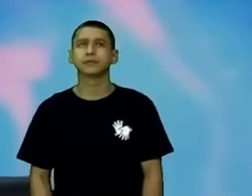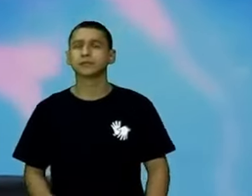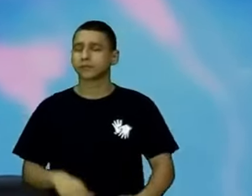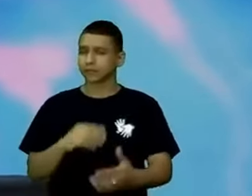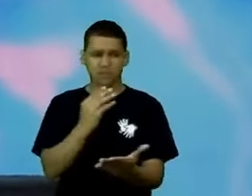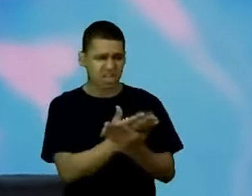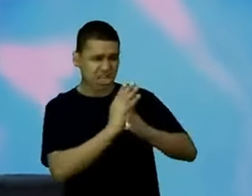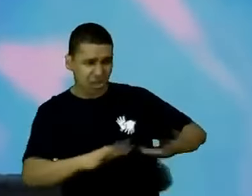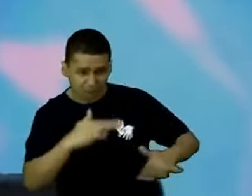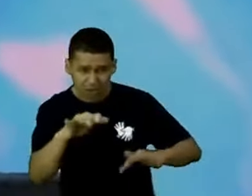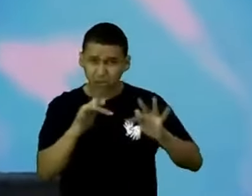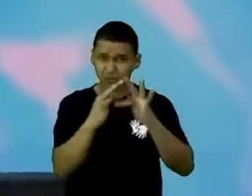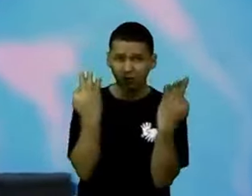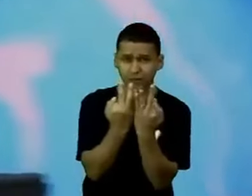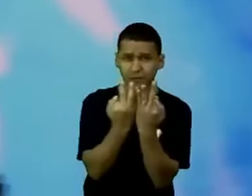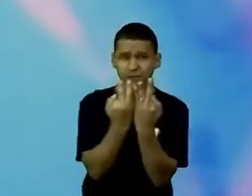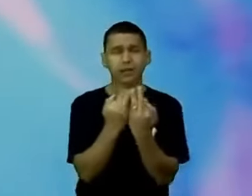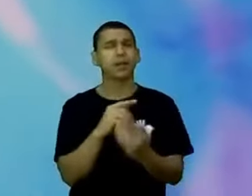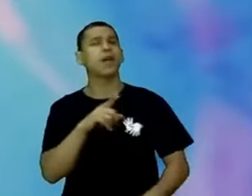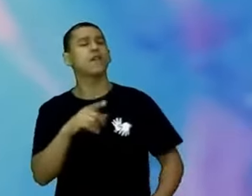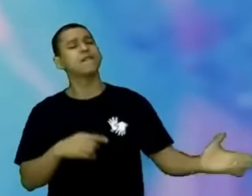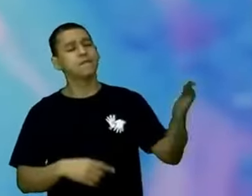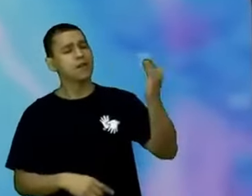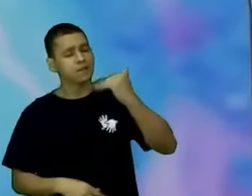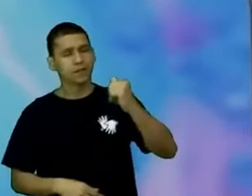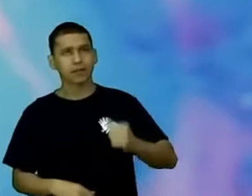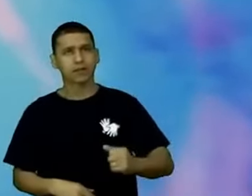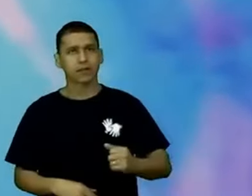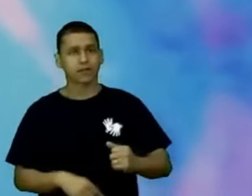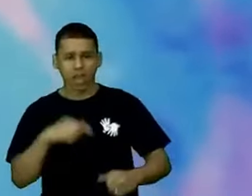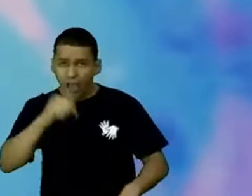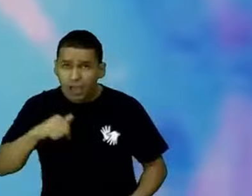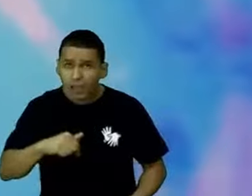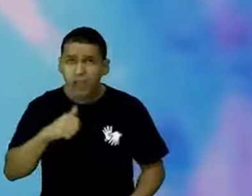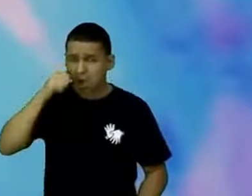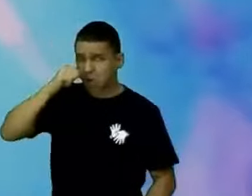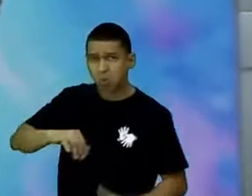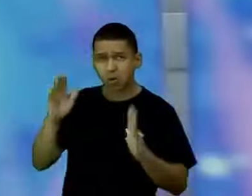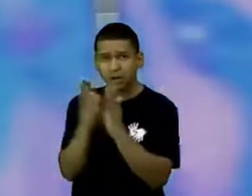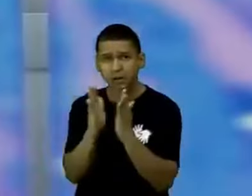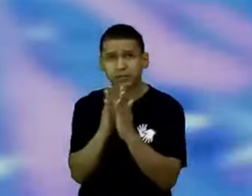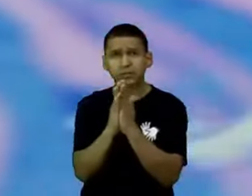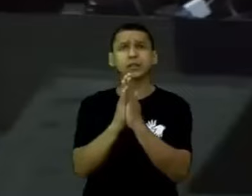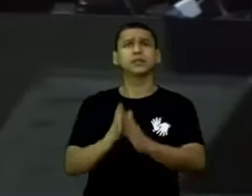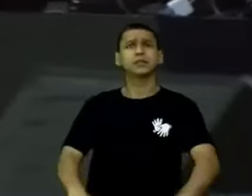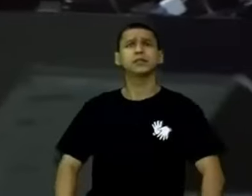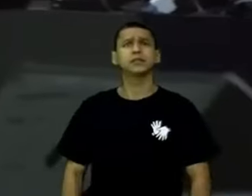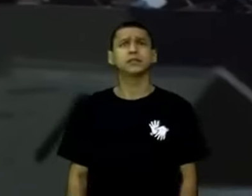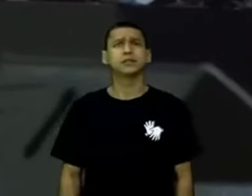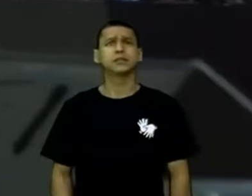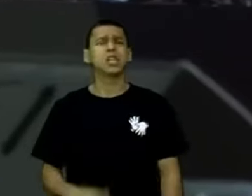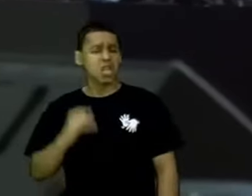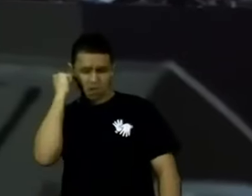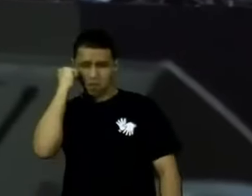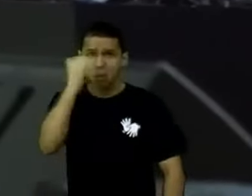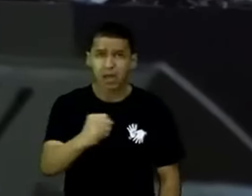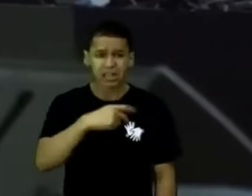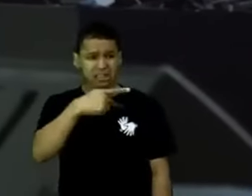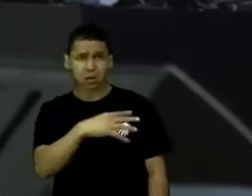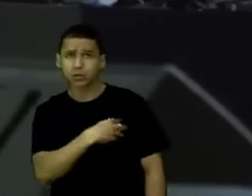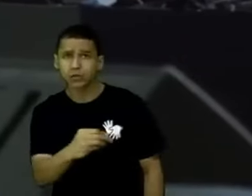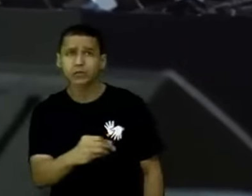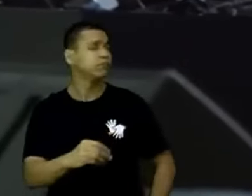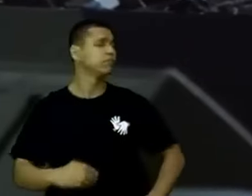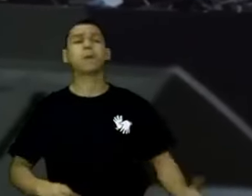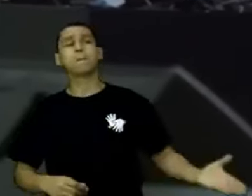com a tua família. Tu fala, pode vir. E tu vai ver se não tem mulher de oração aqui dentro. Eu vou matar teu filho, pode